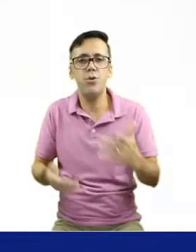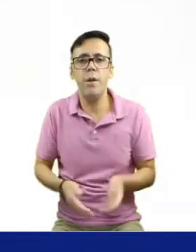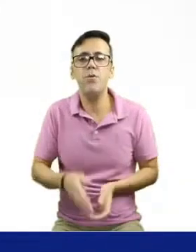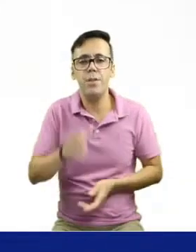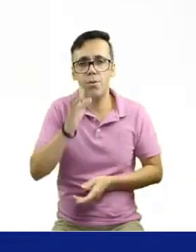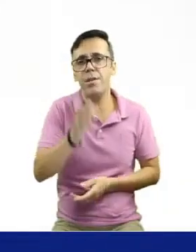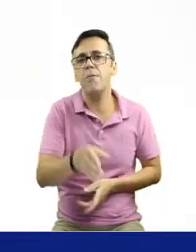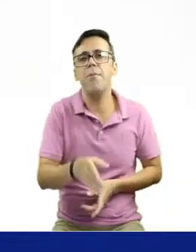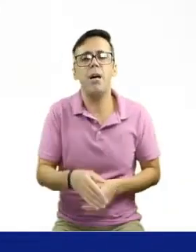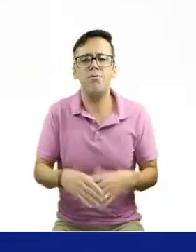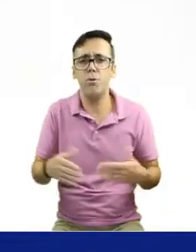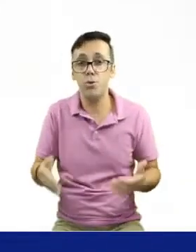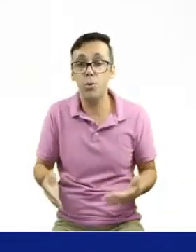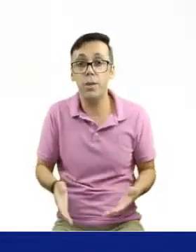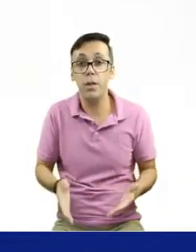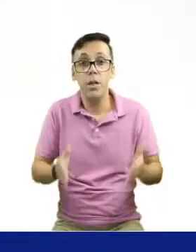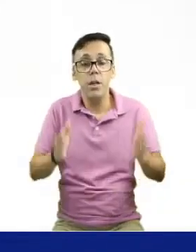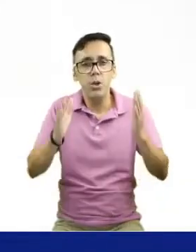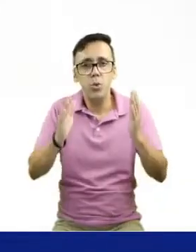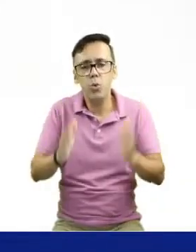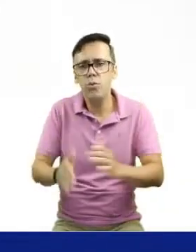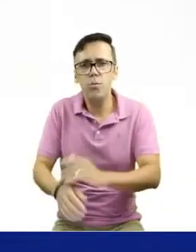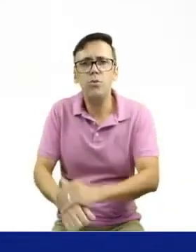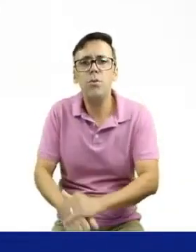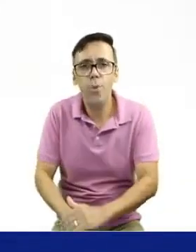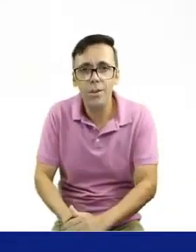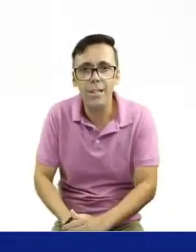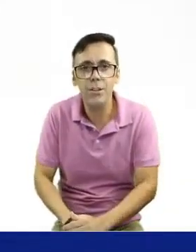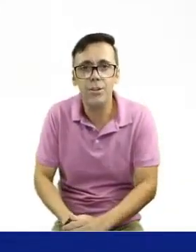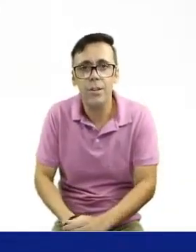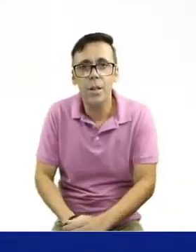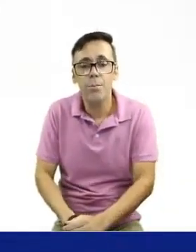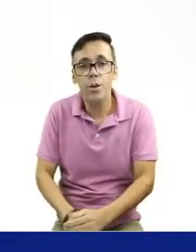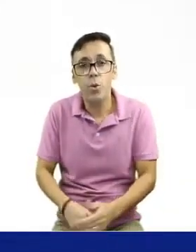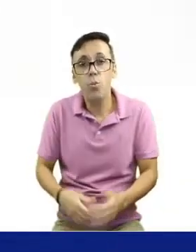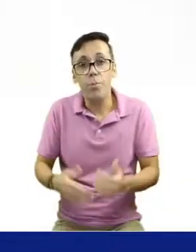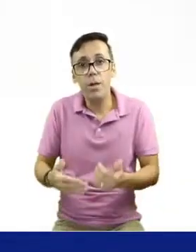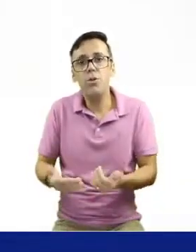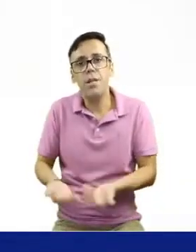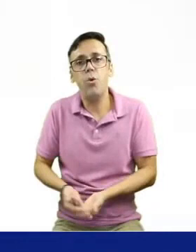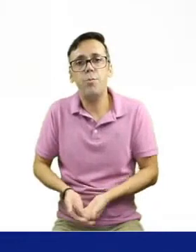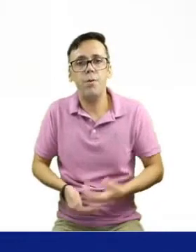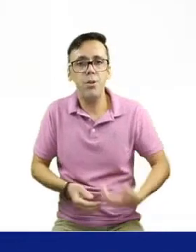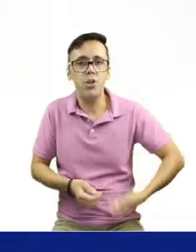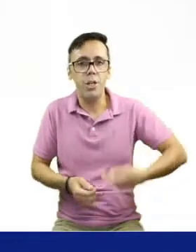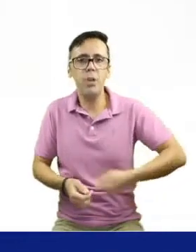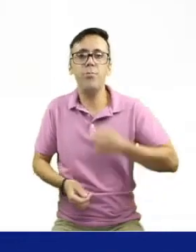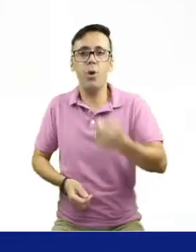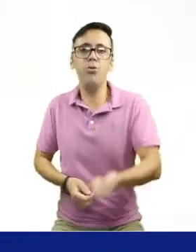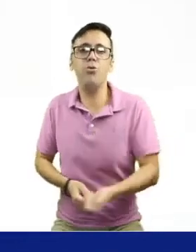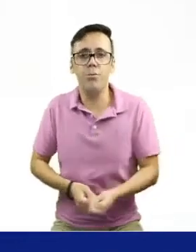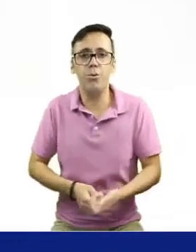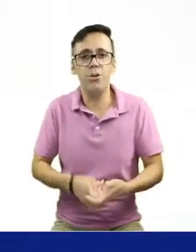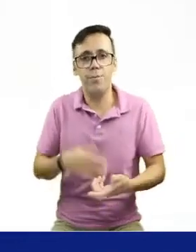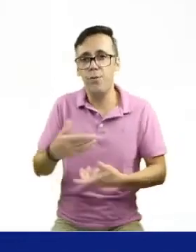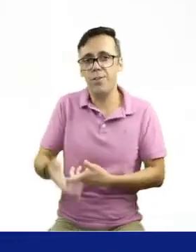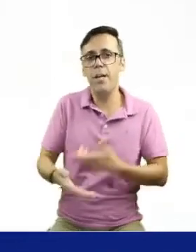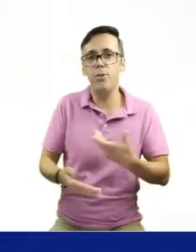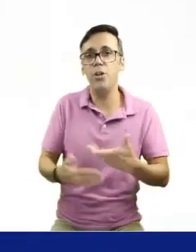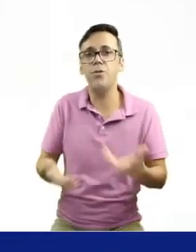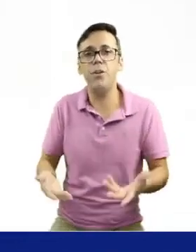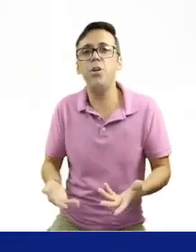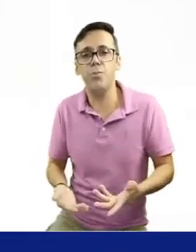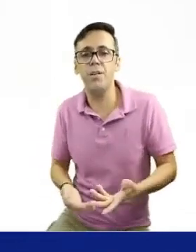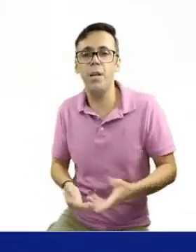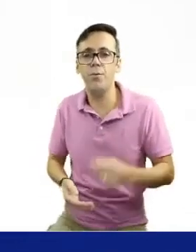você não acha facilmente Você consegue marcar o seu consulta isso tudo é muito importante porque um plano de saúde para você tirar do bolso para